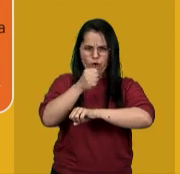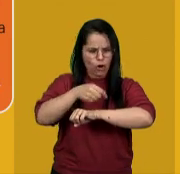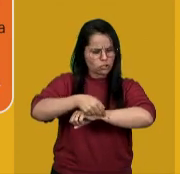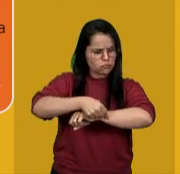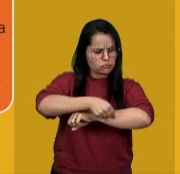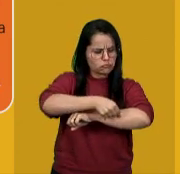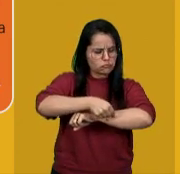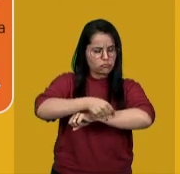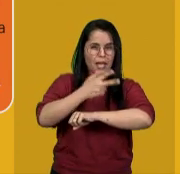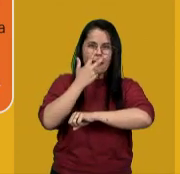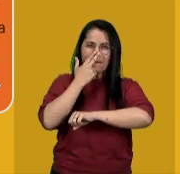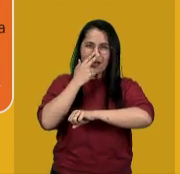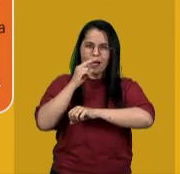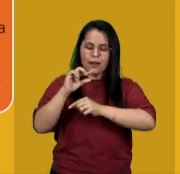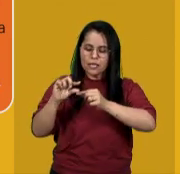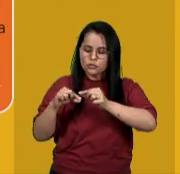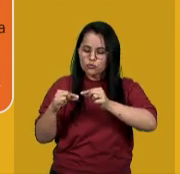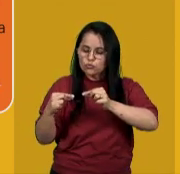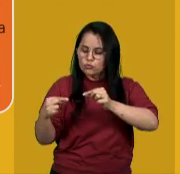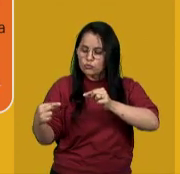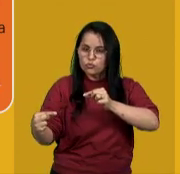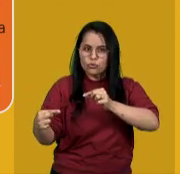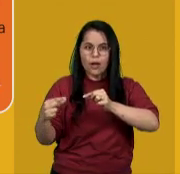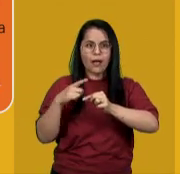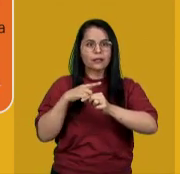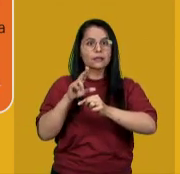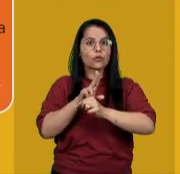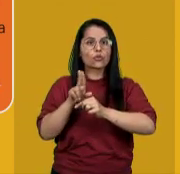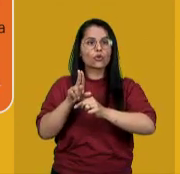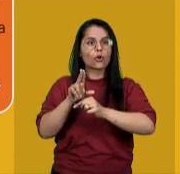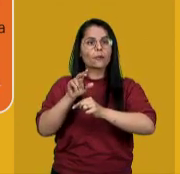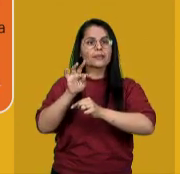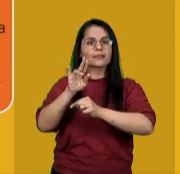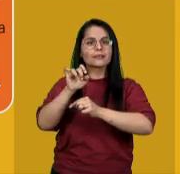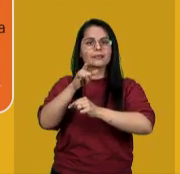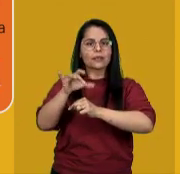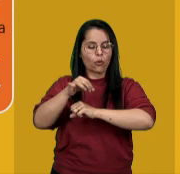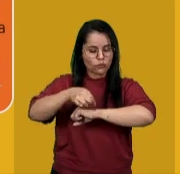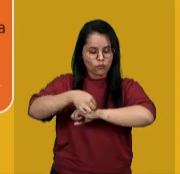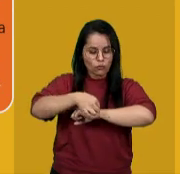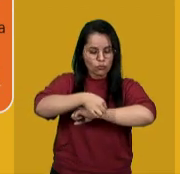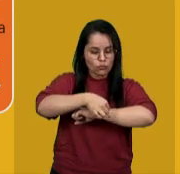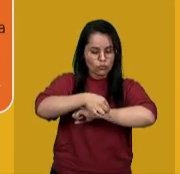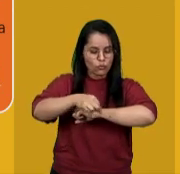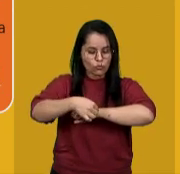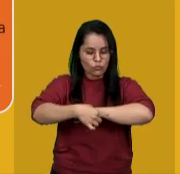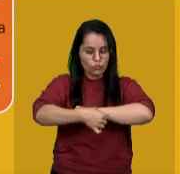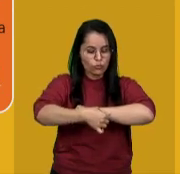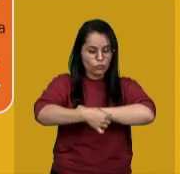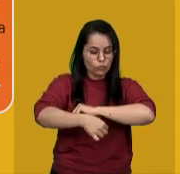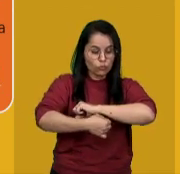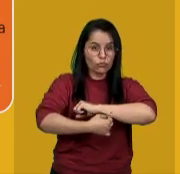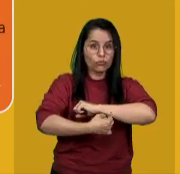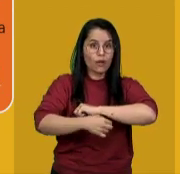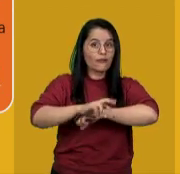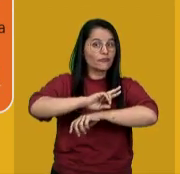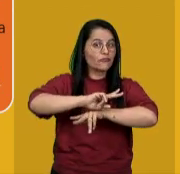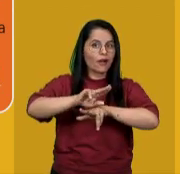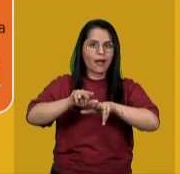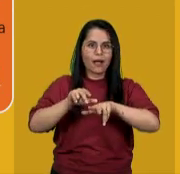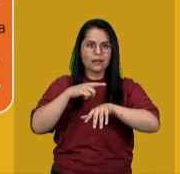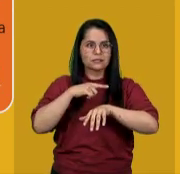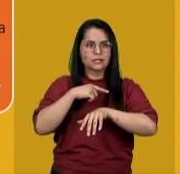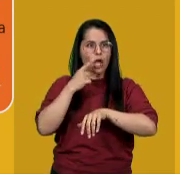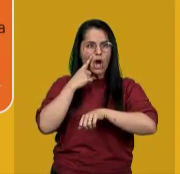forma de cordões, que são também chamados tendões. Então aqui, ó, essa parte